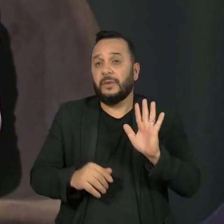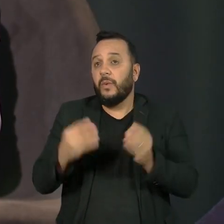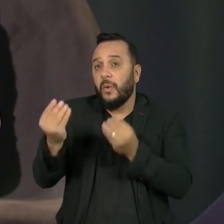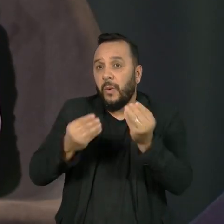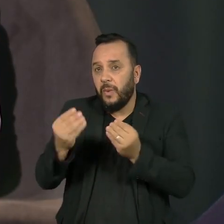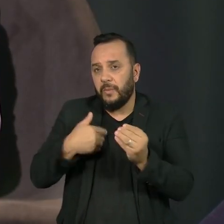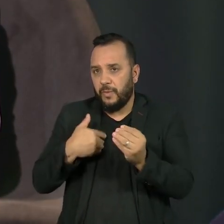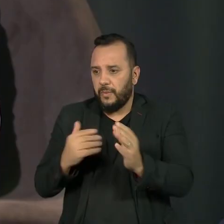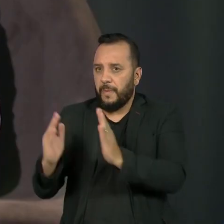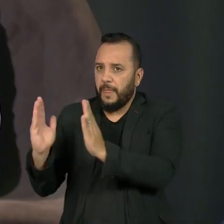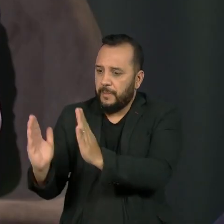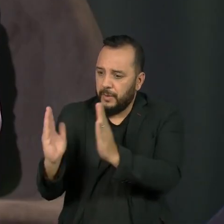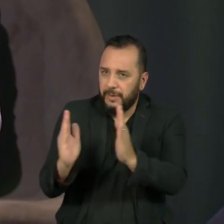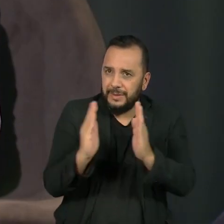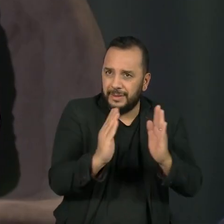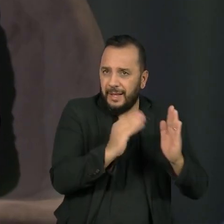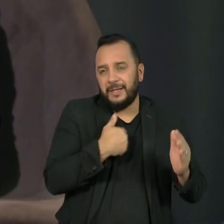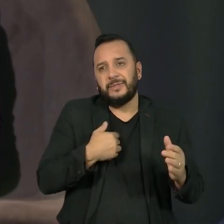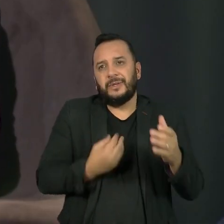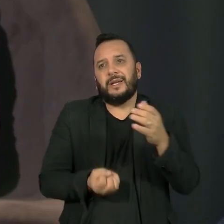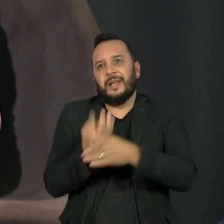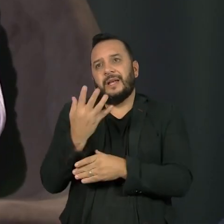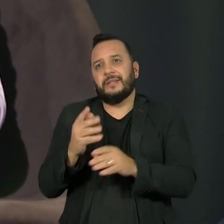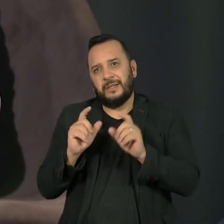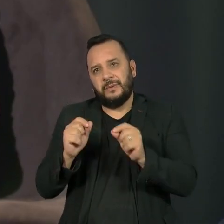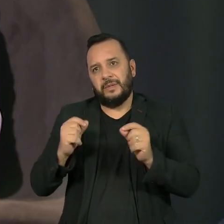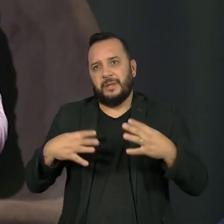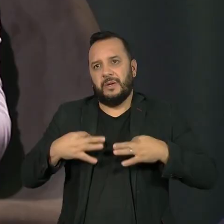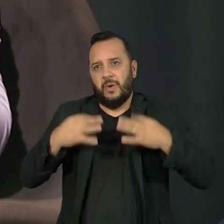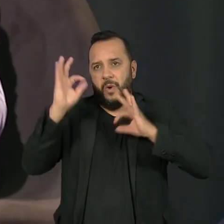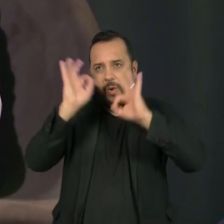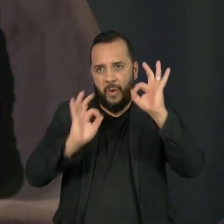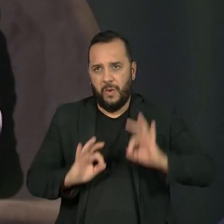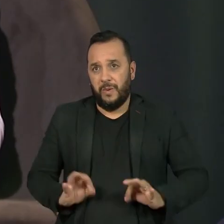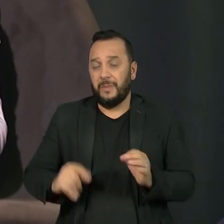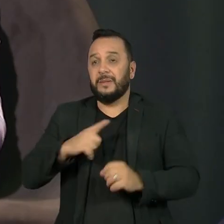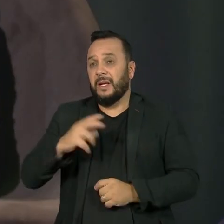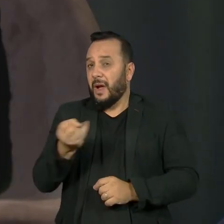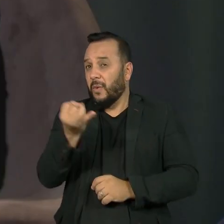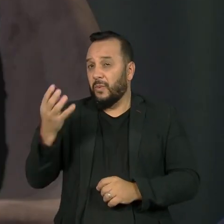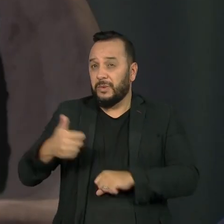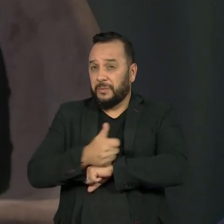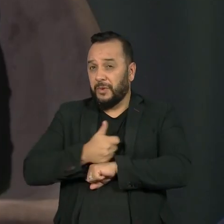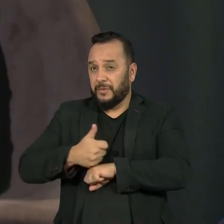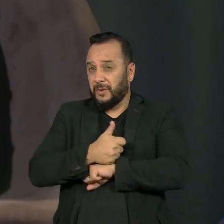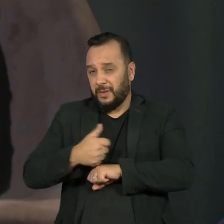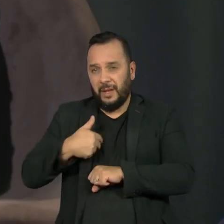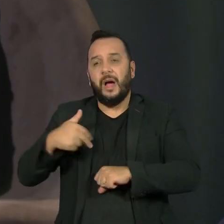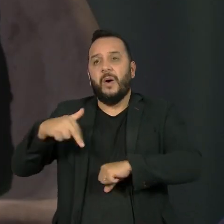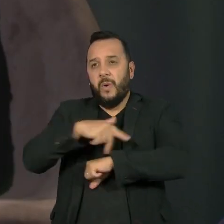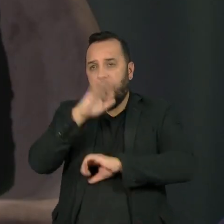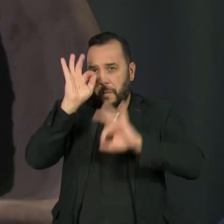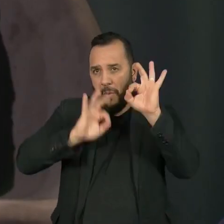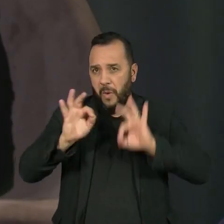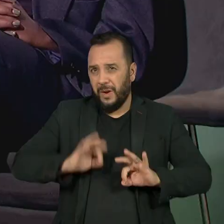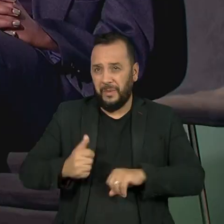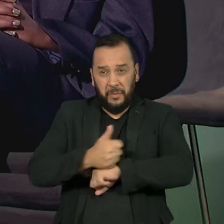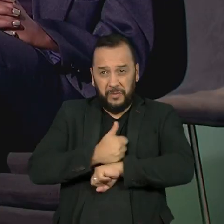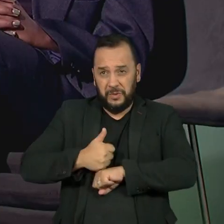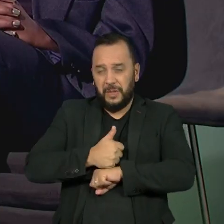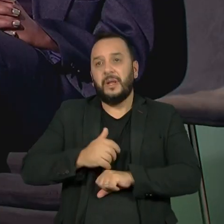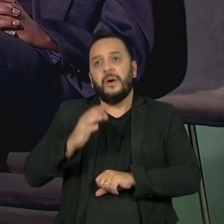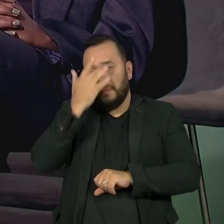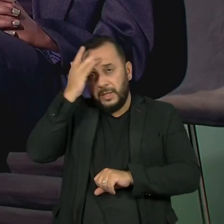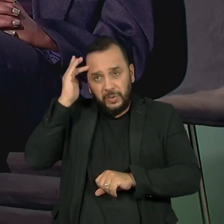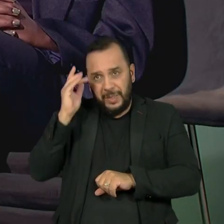E uma coisa que eu vejo de maneira interessante é a entrada de alguns estilistas, designers, na moda principalmente, pessoas negras